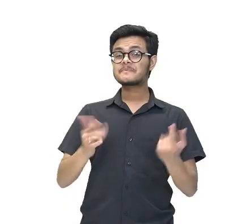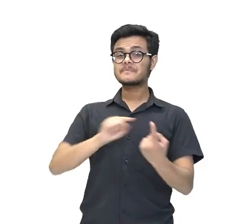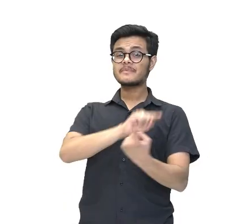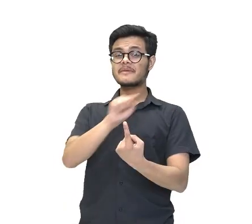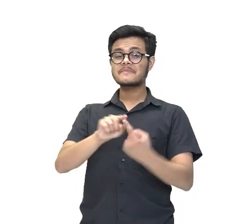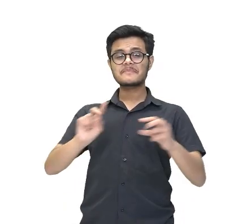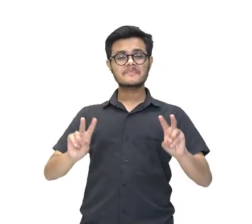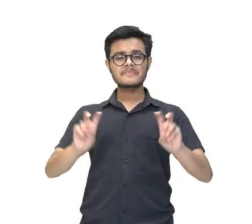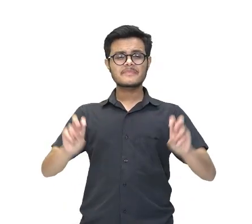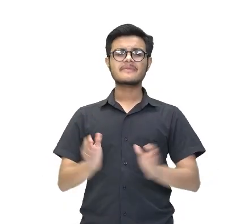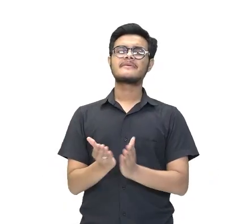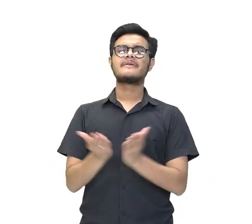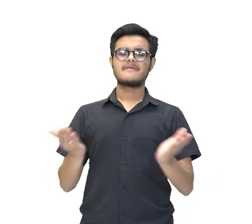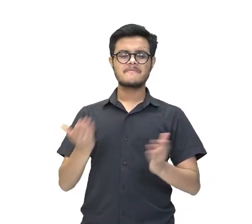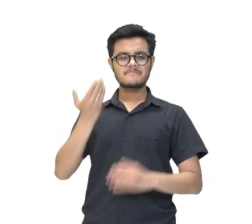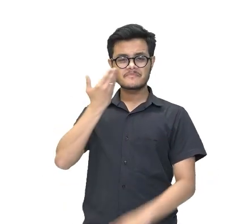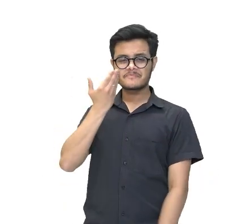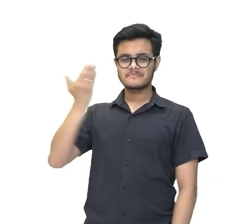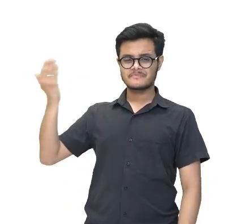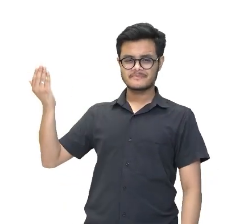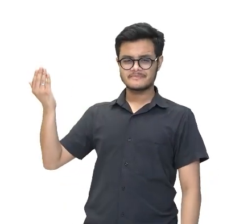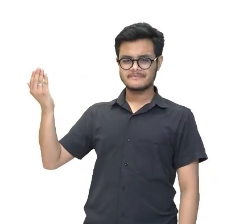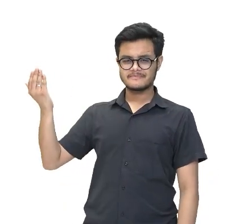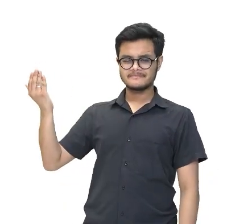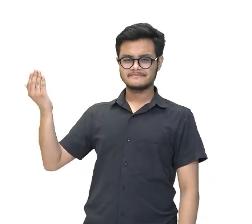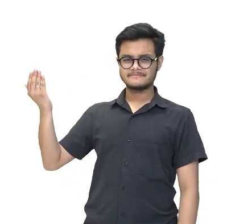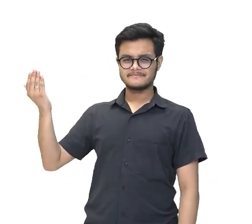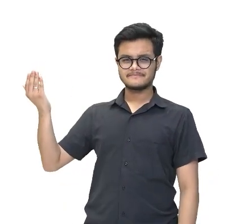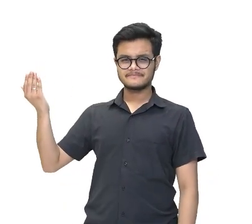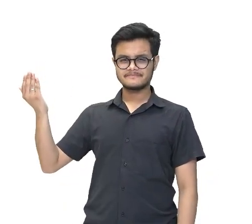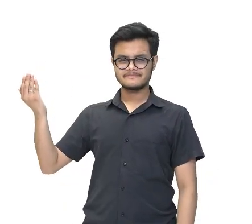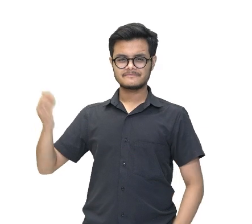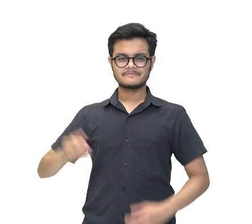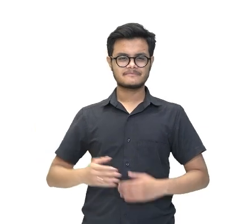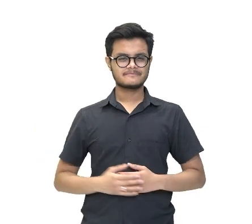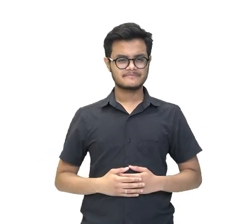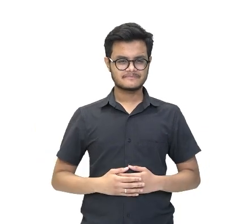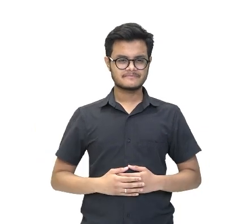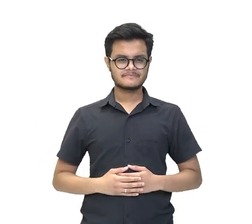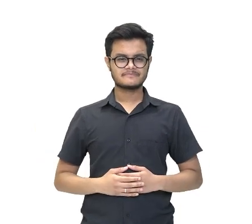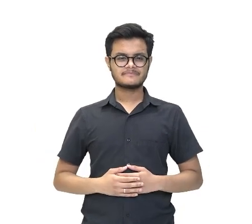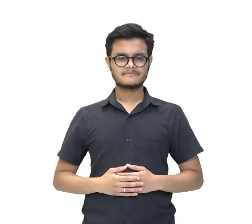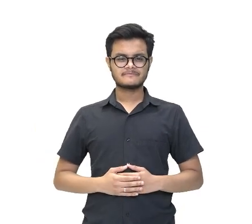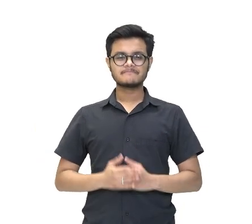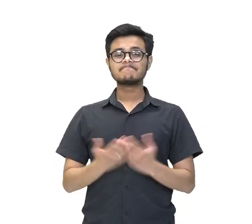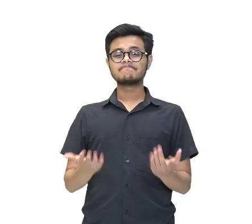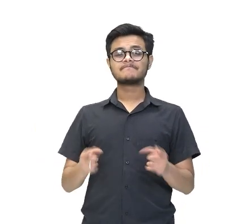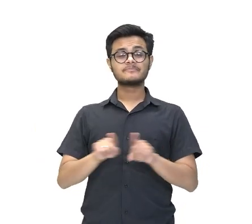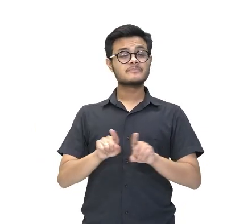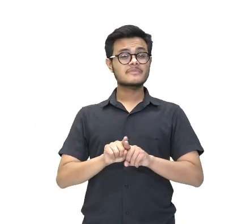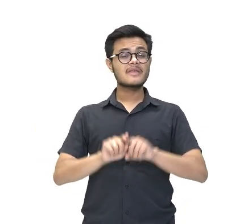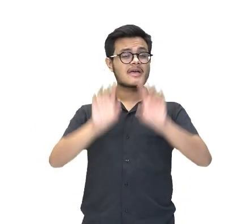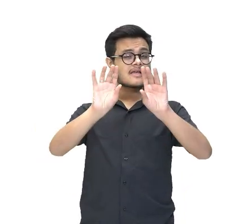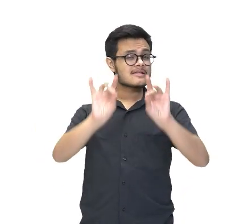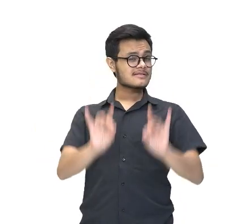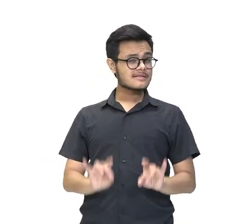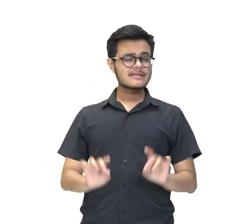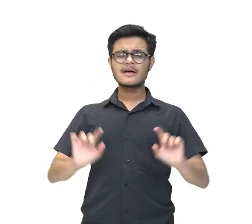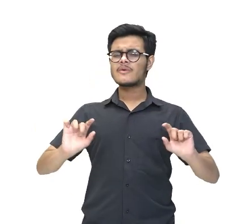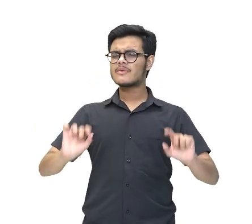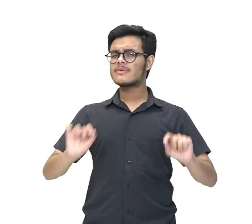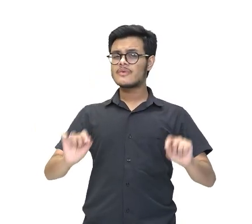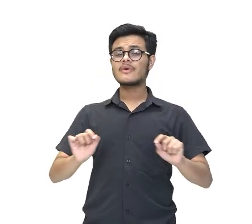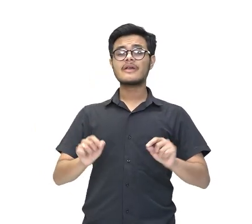de conhecimento o seguinte tema: morfossintaxe, morfologia. E como